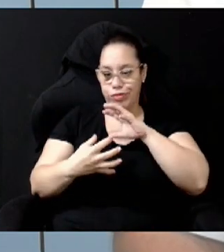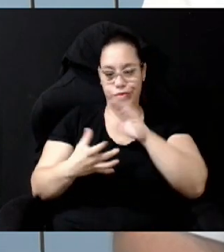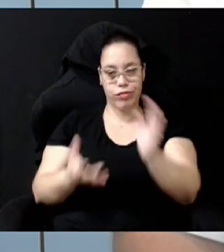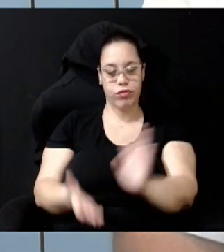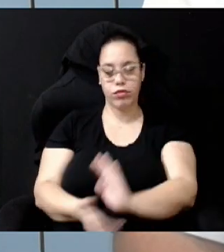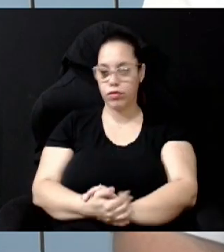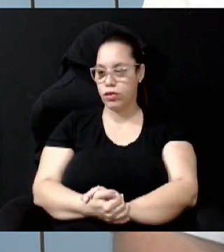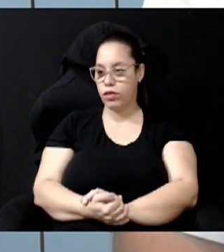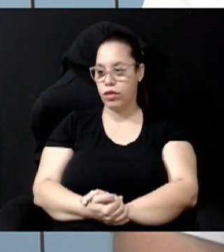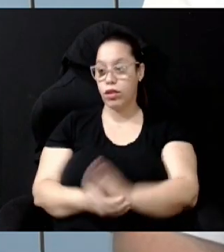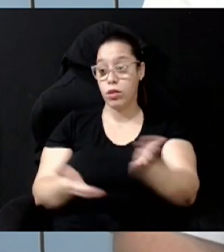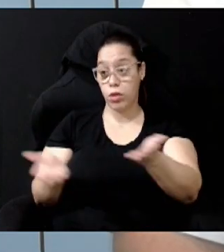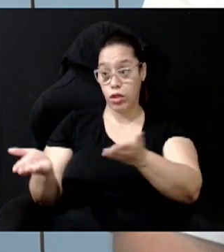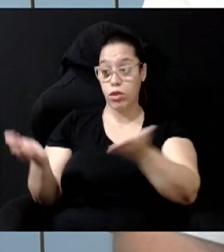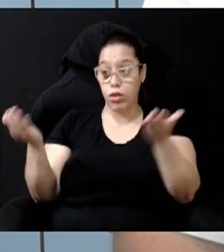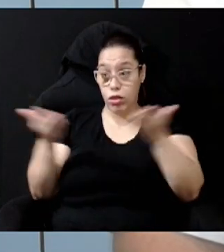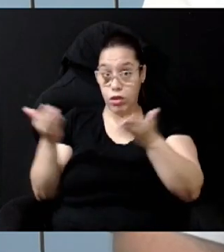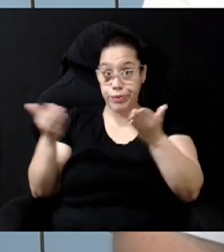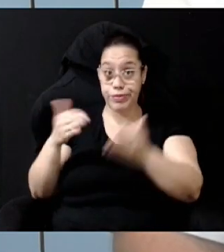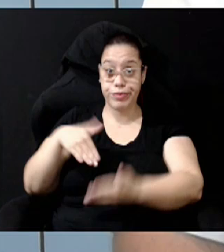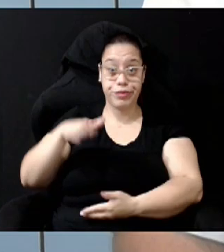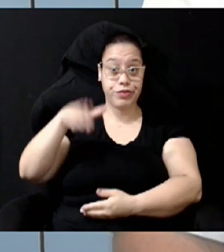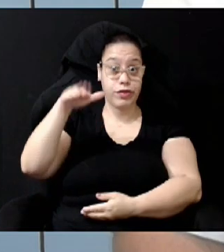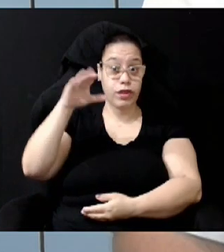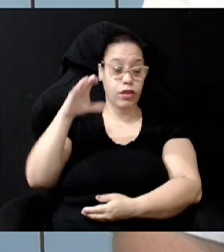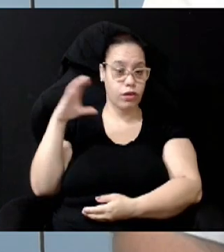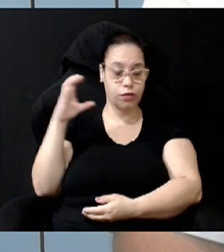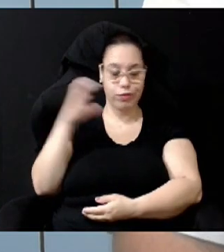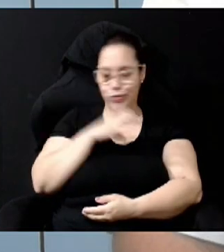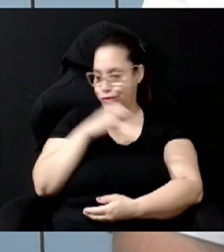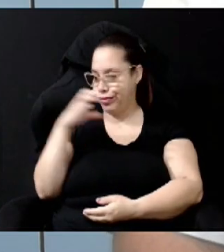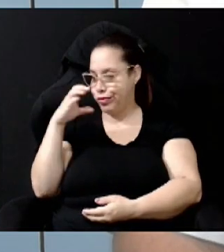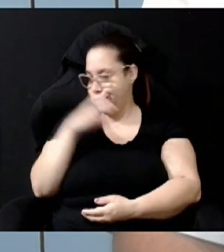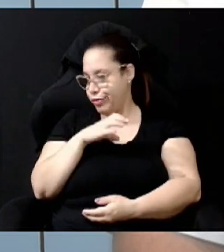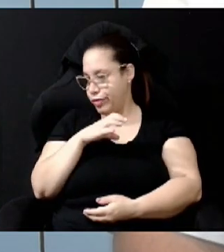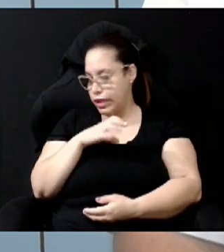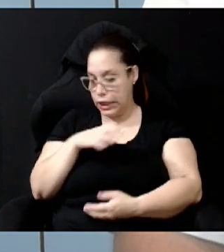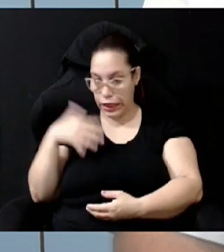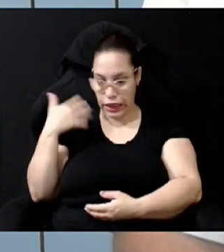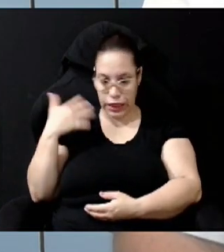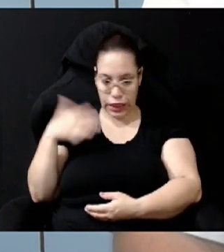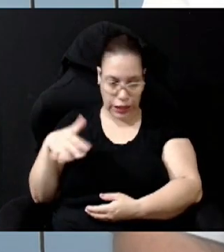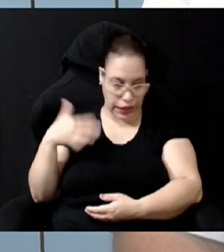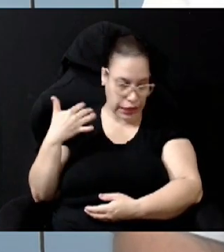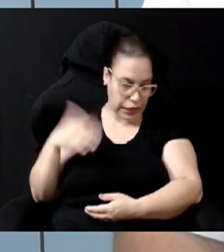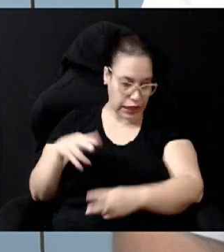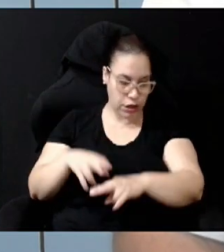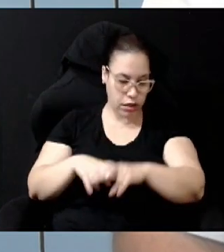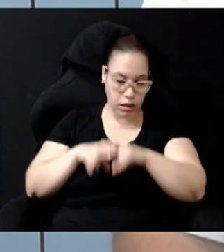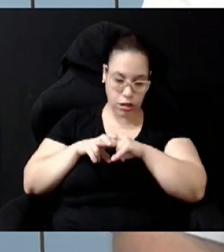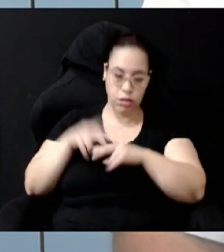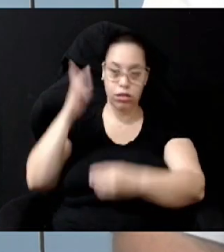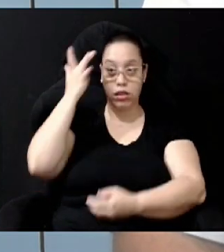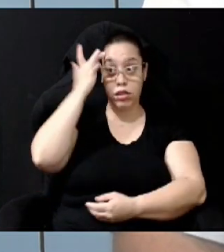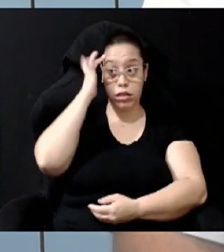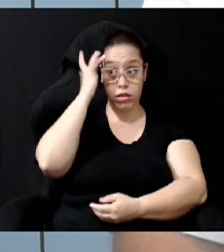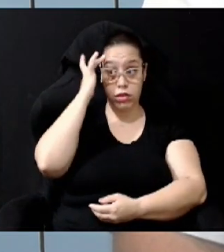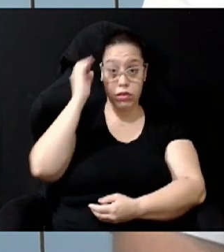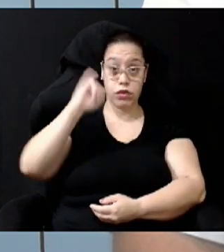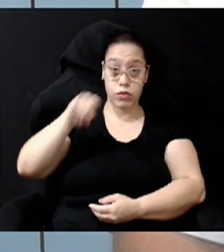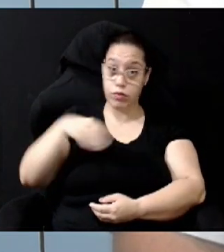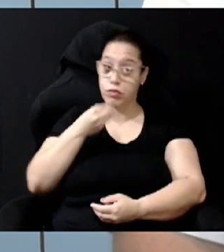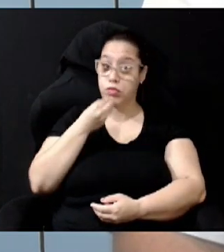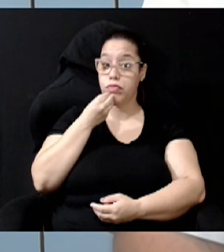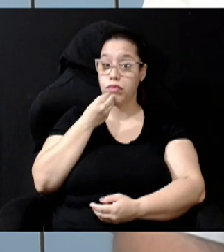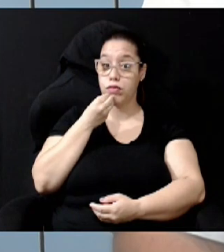sendo, cada vez mais frequentes e cada vez mais intensos. Por isso, eu acho que essa oportunidade aqui de